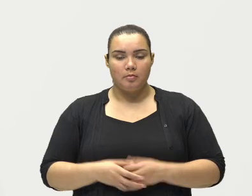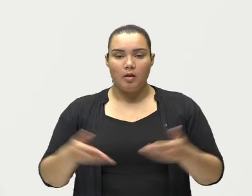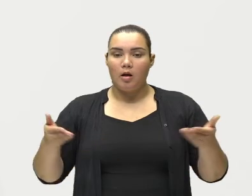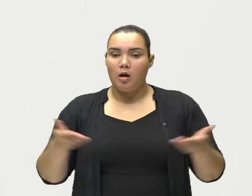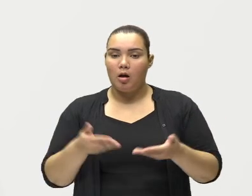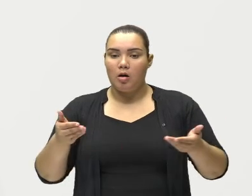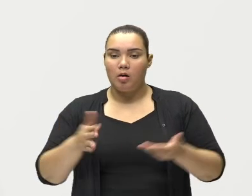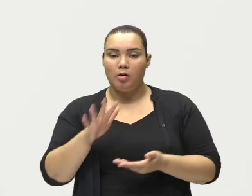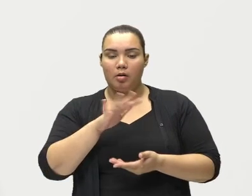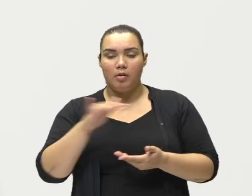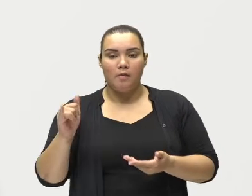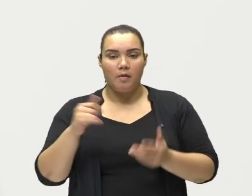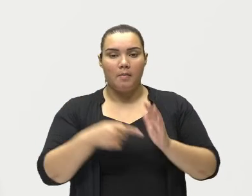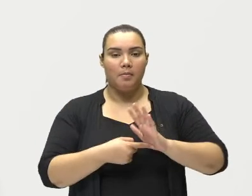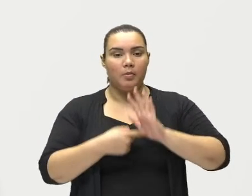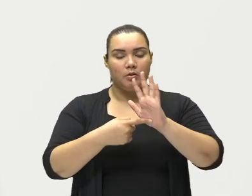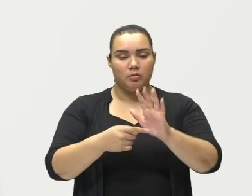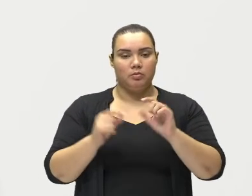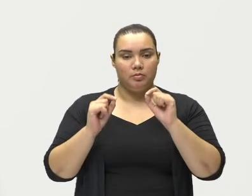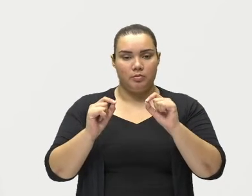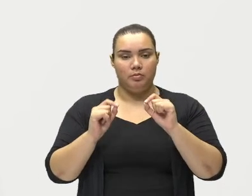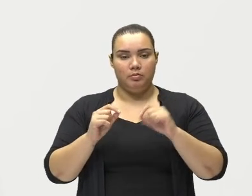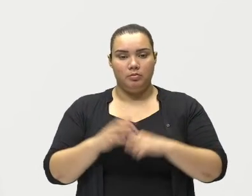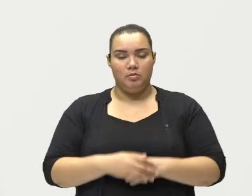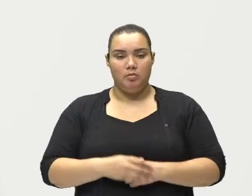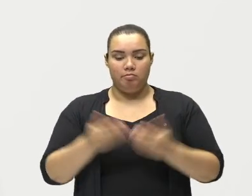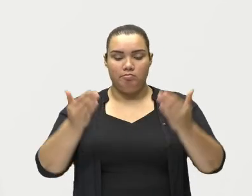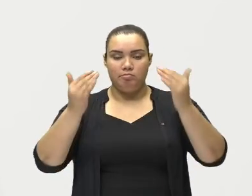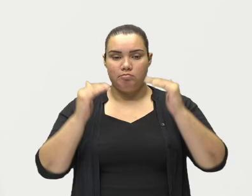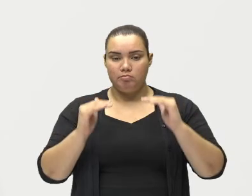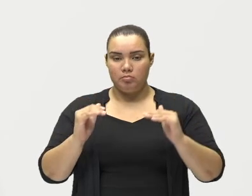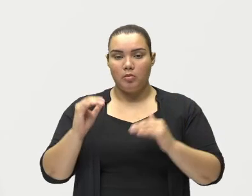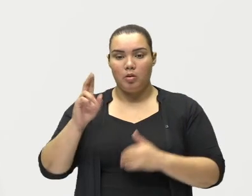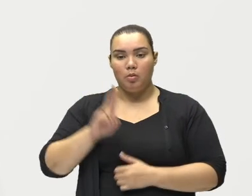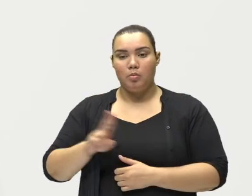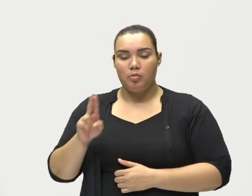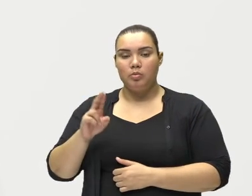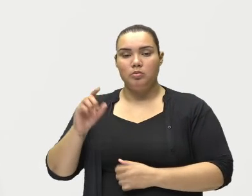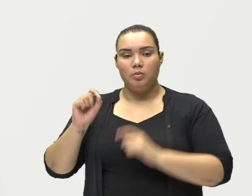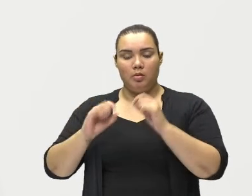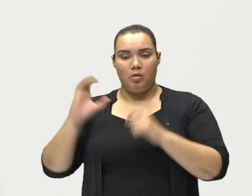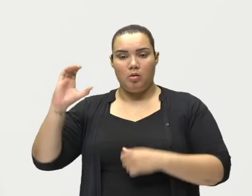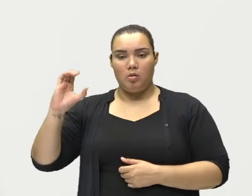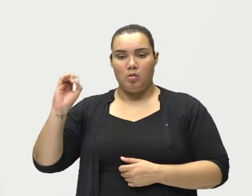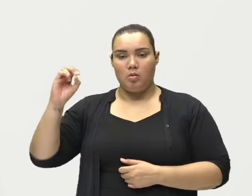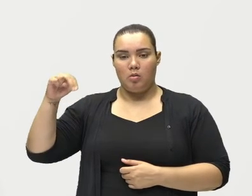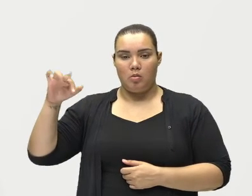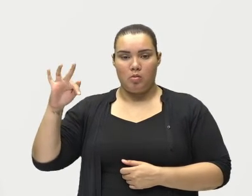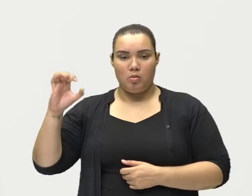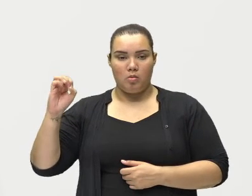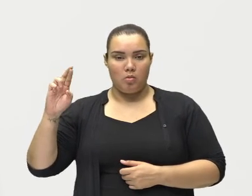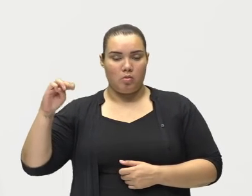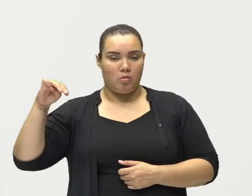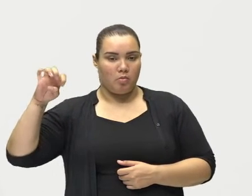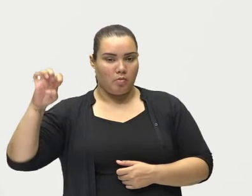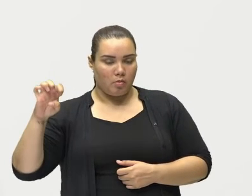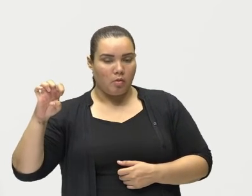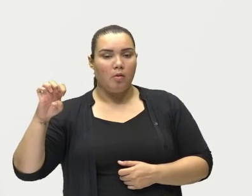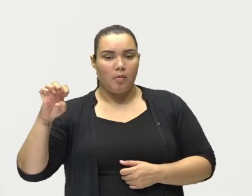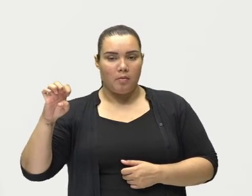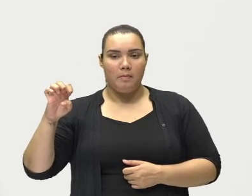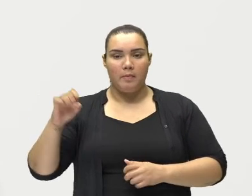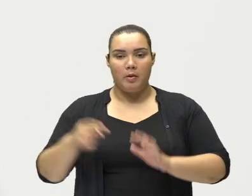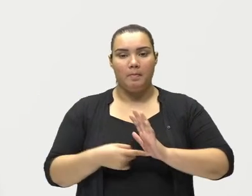Agora, nós vamos indicar assim, ó, indicando conformidade, olha só. Conforme indicava o seu rosto.